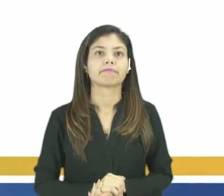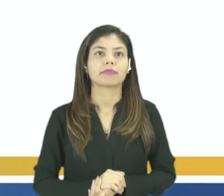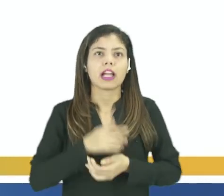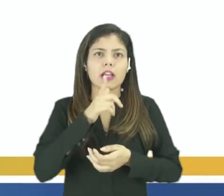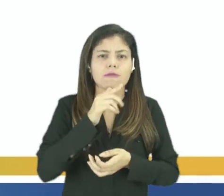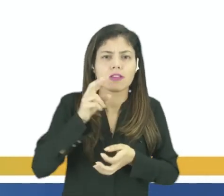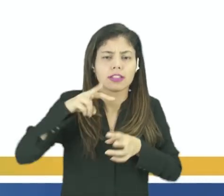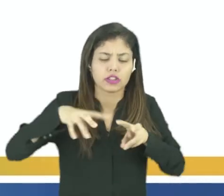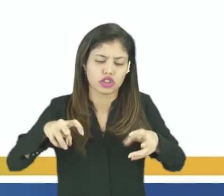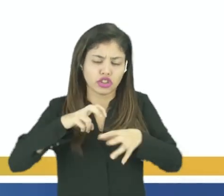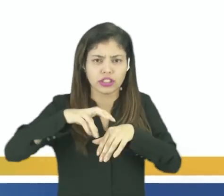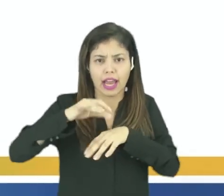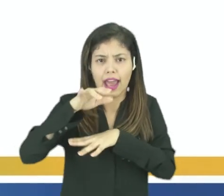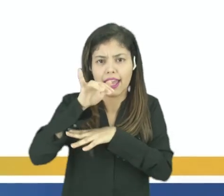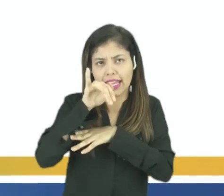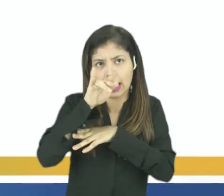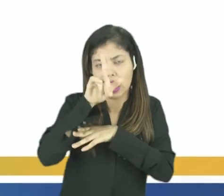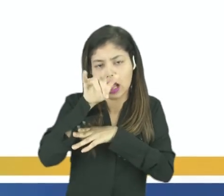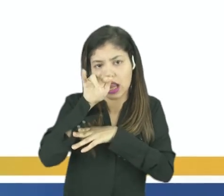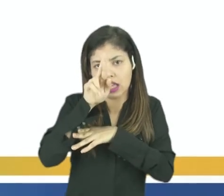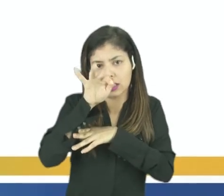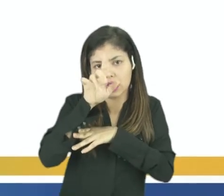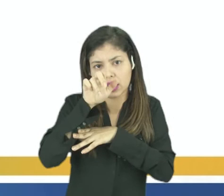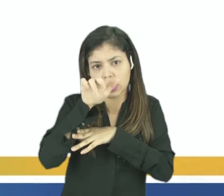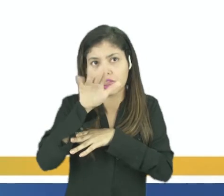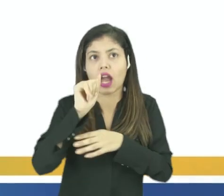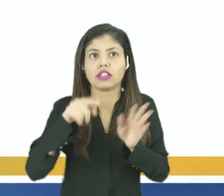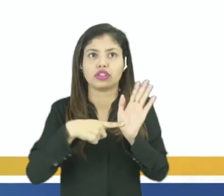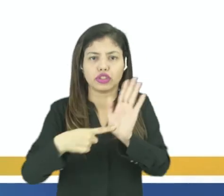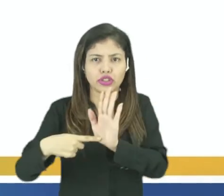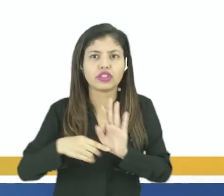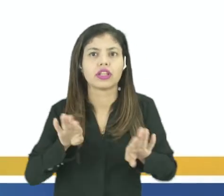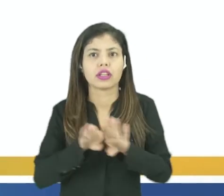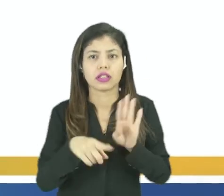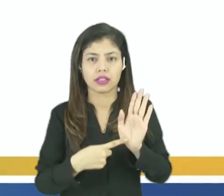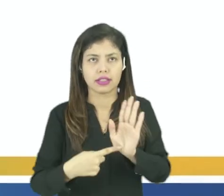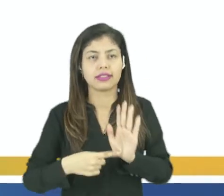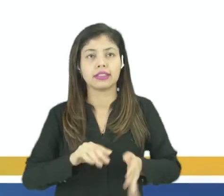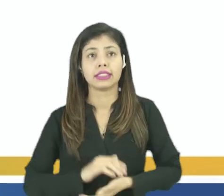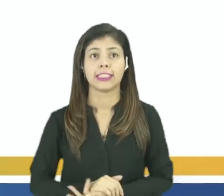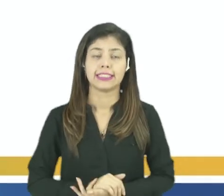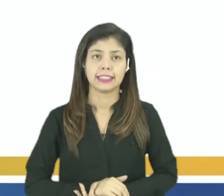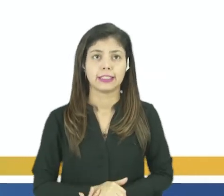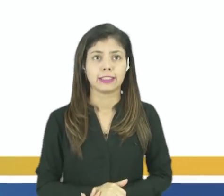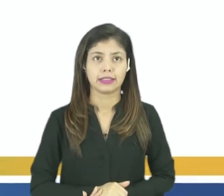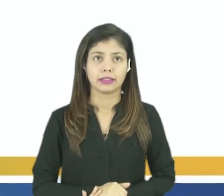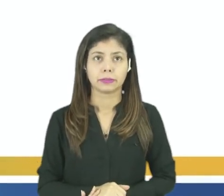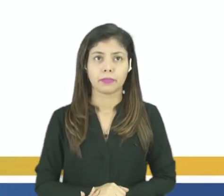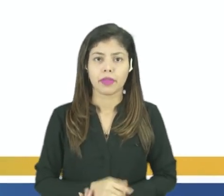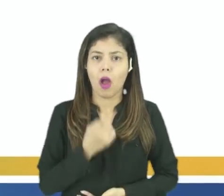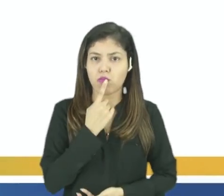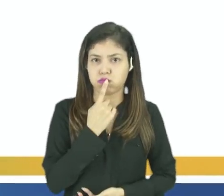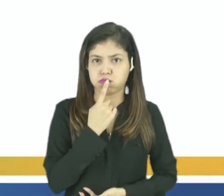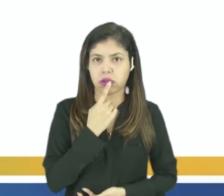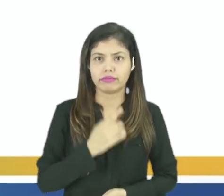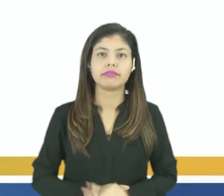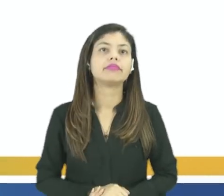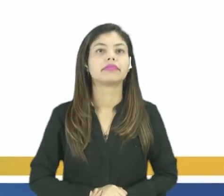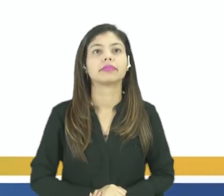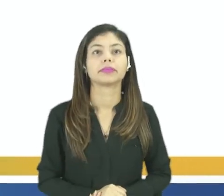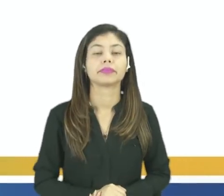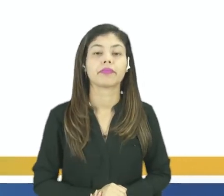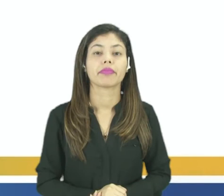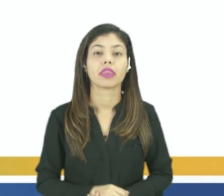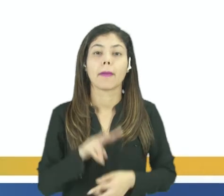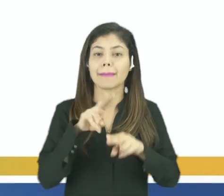basicamente esse entortamento aqui com a luz, né? Então isso tudo sai da lei de Snell-Descartes, tá, pessoal? Essa